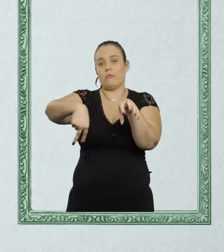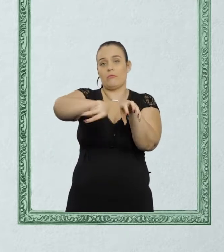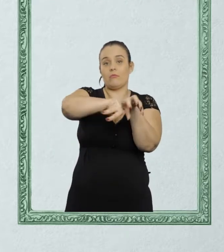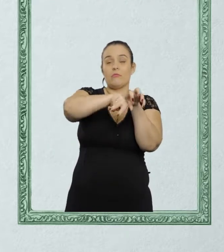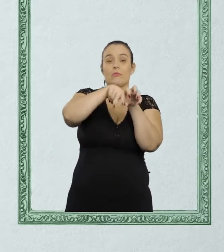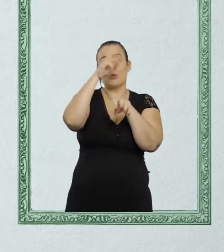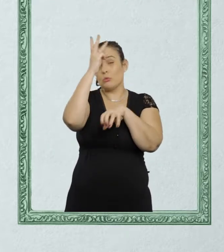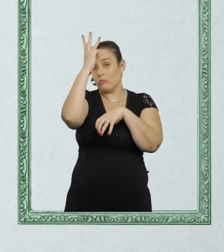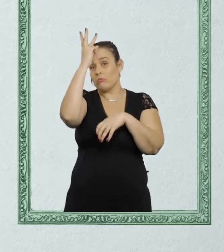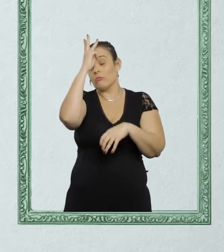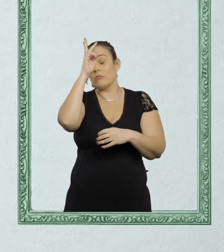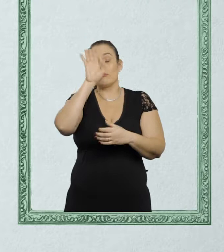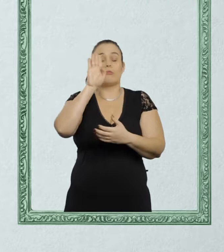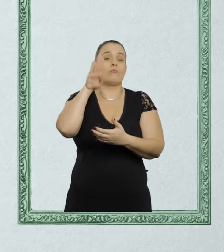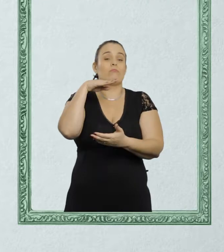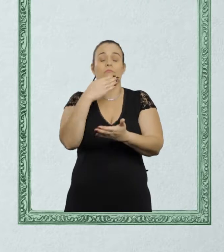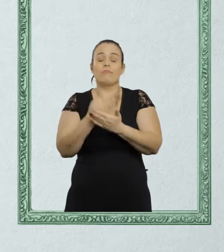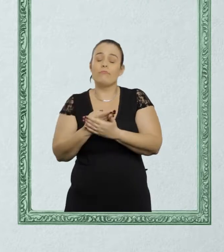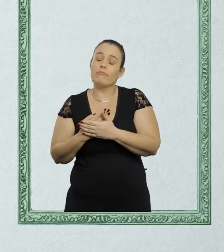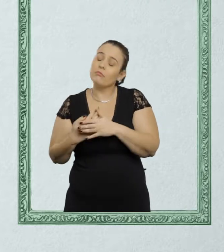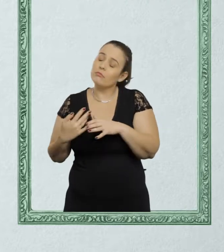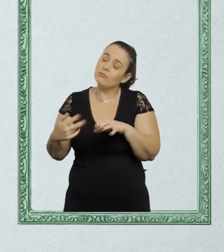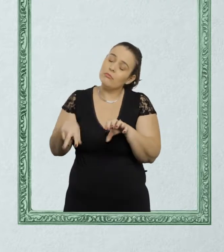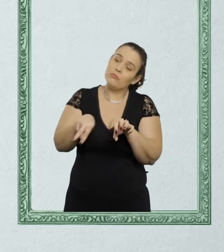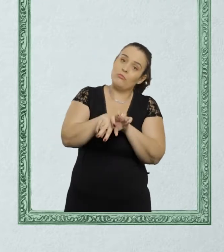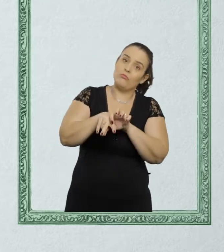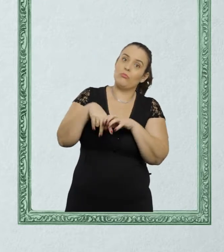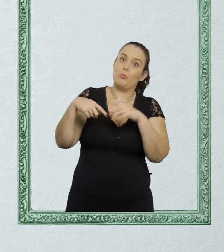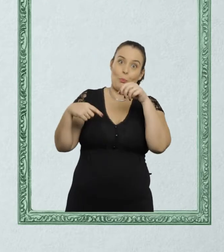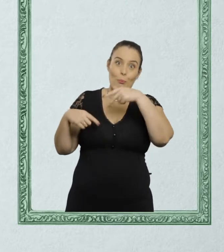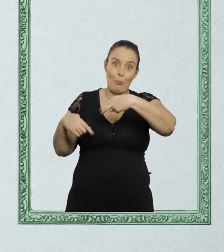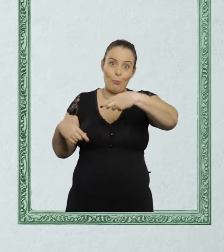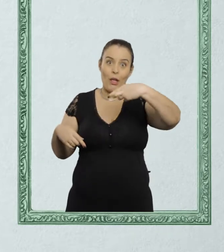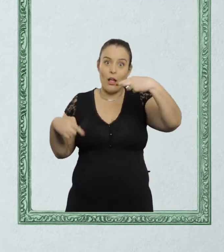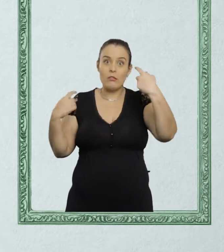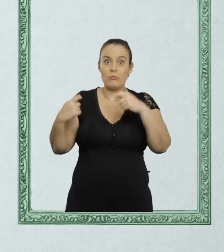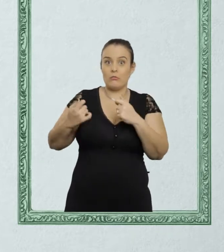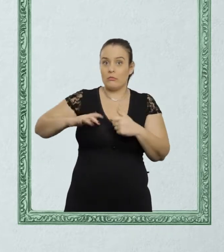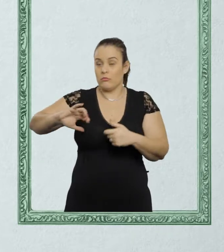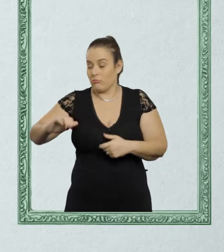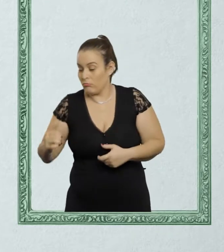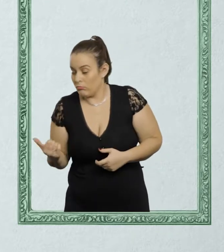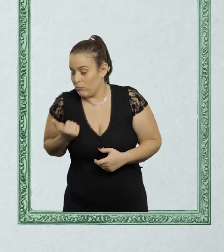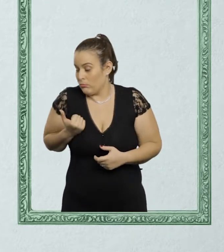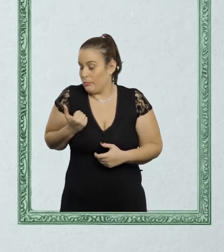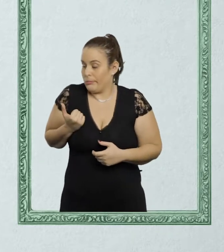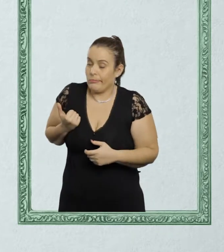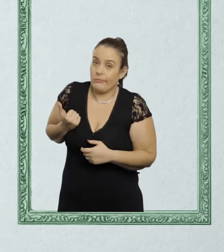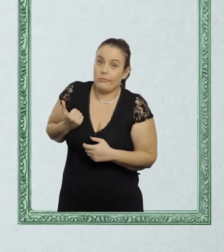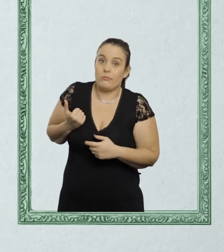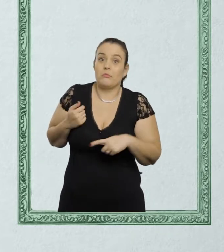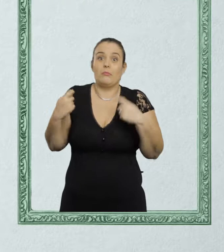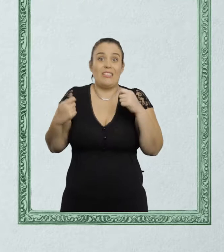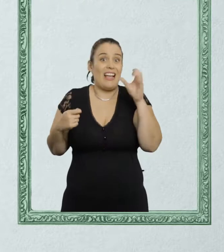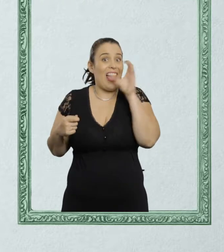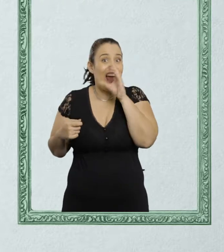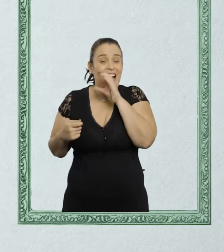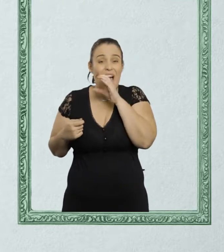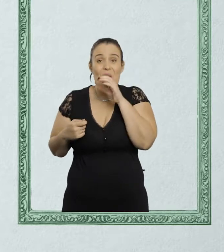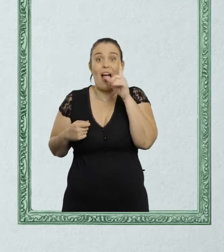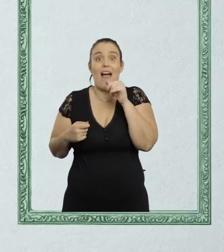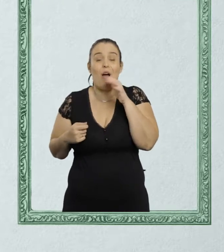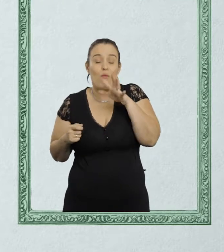estava desmaiada e Peter estava segurando a menina. Peter e Wendy tinham que ir embora. Logo, a